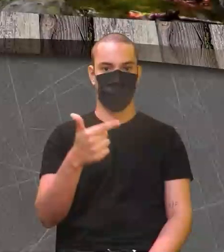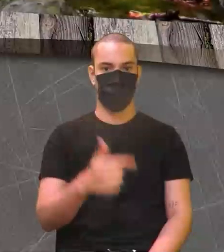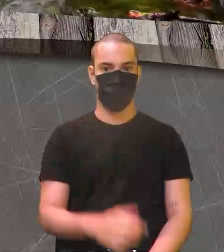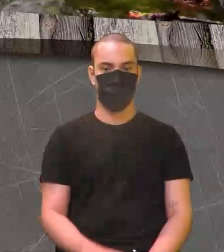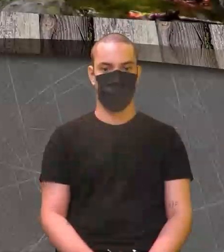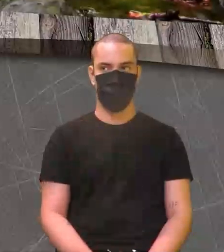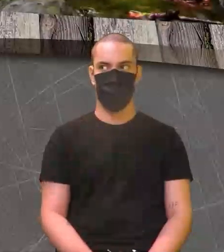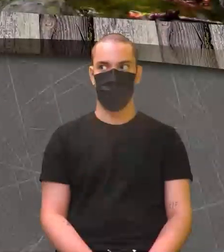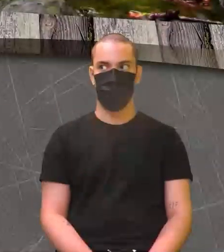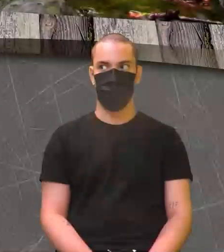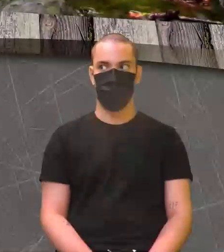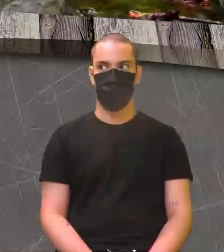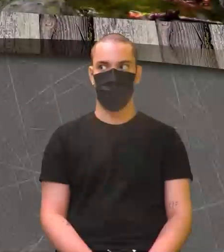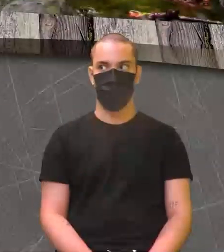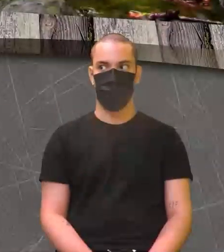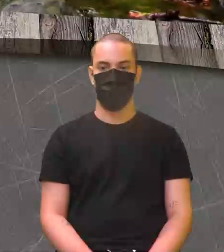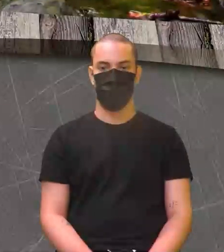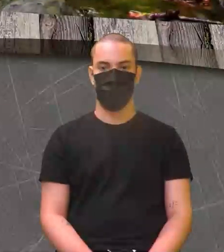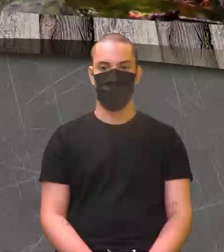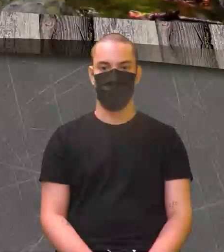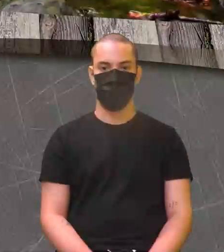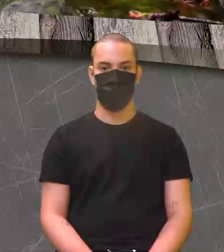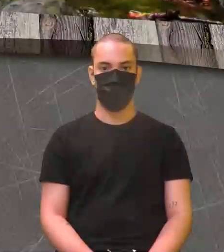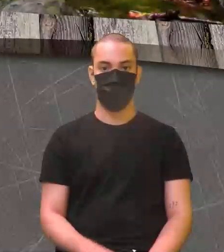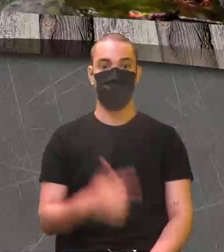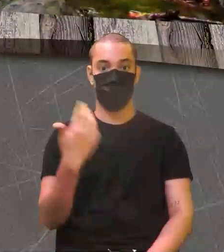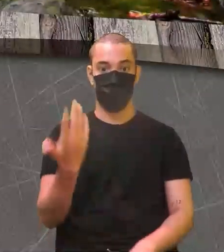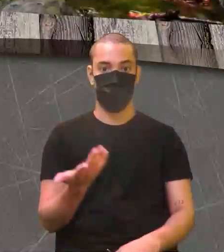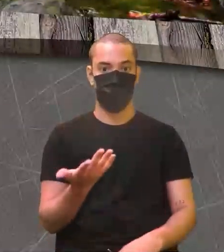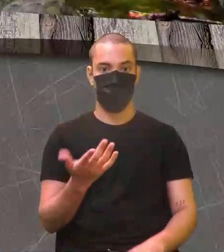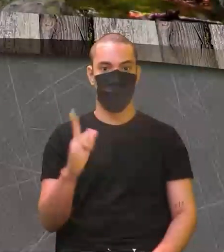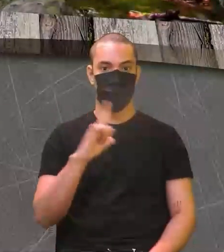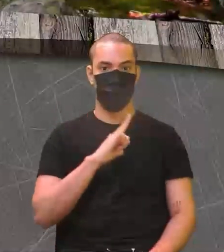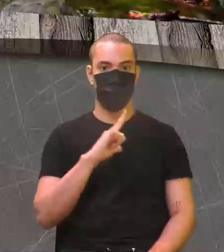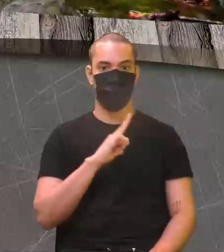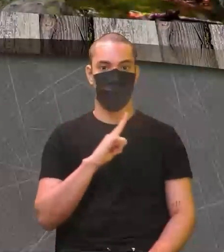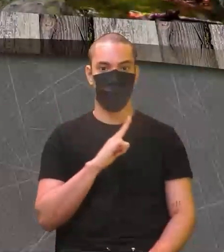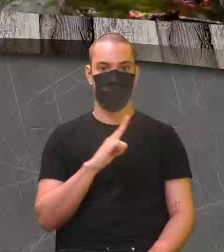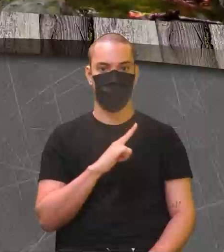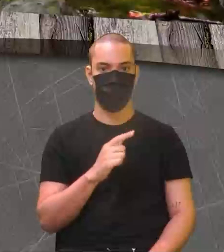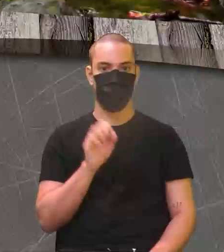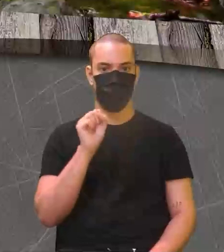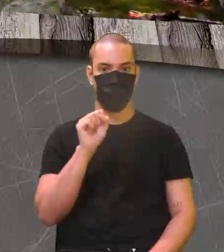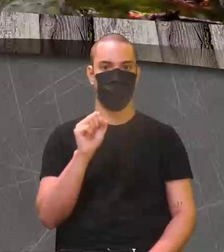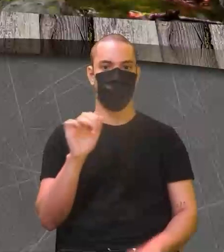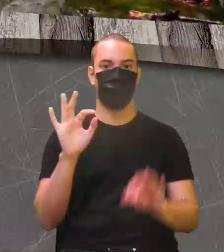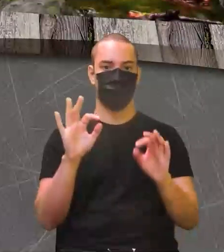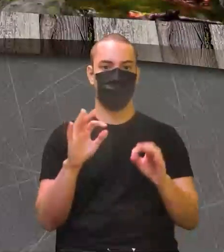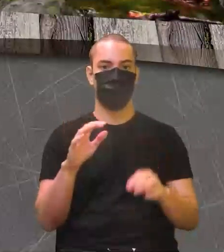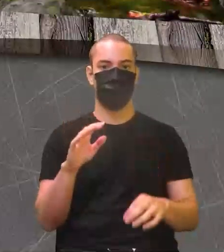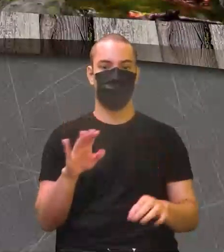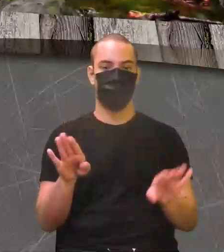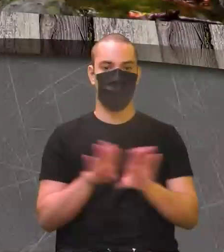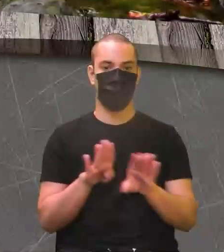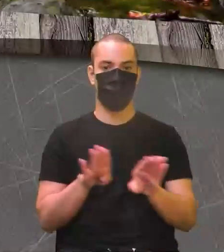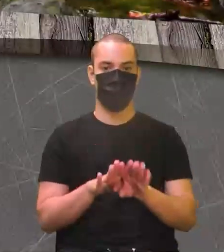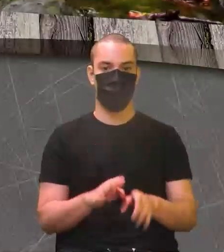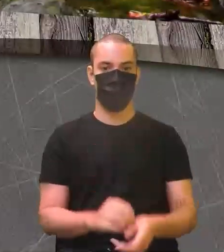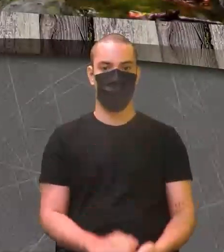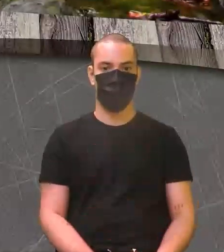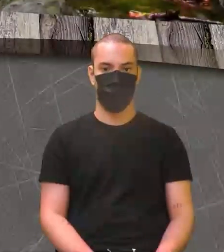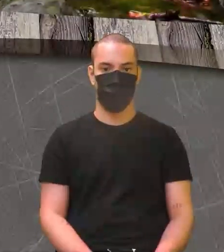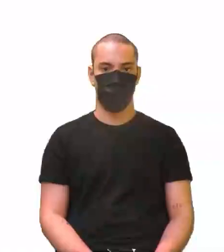Opa! Calma aí que não tá indo. Numa família, né, com 8 filhos, a probabilidade... Só um minuto, não